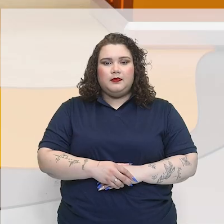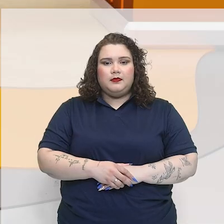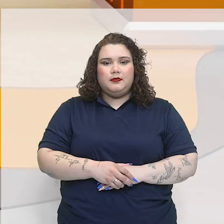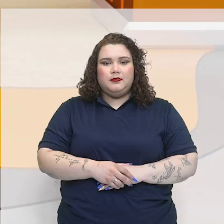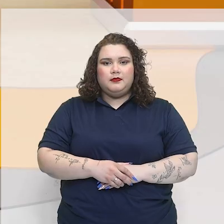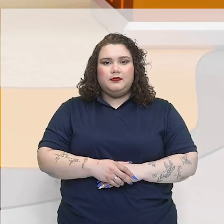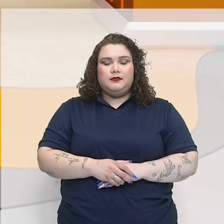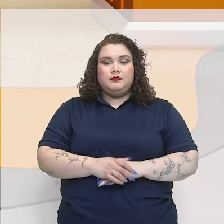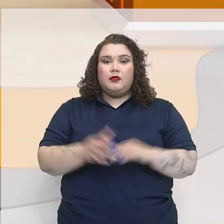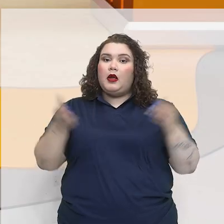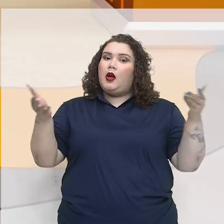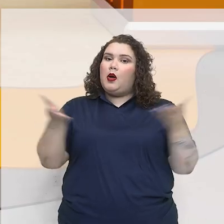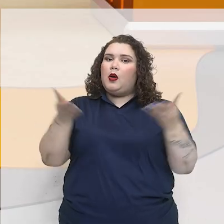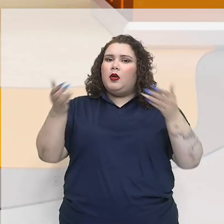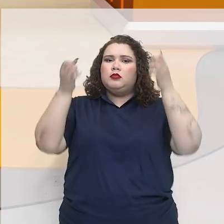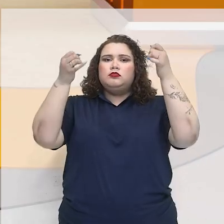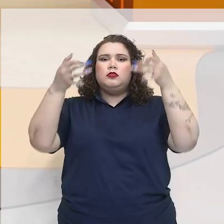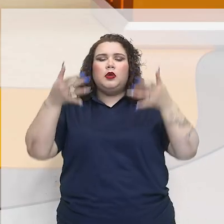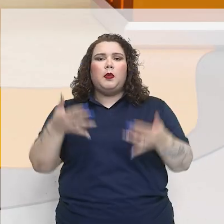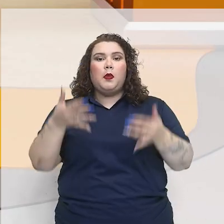Vamos então falar sobre assuntos